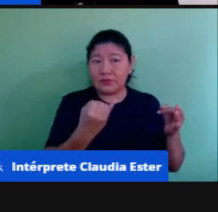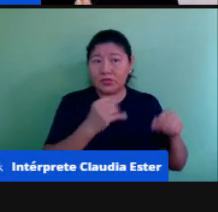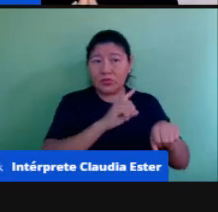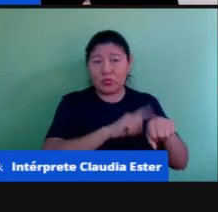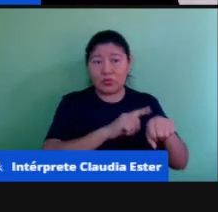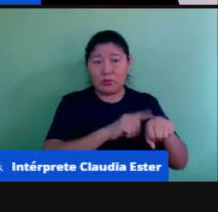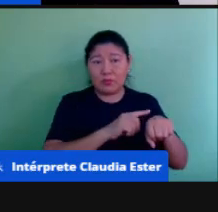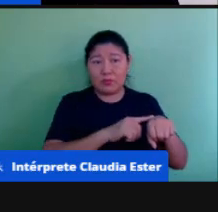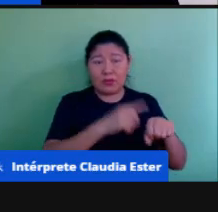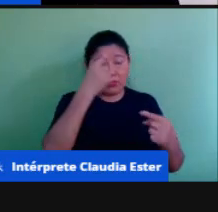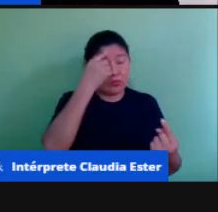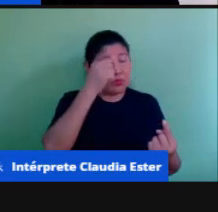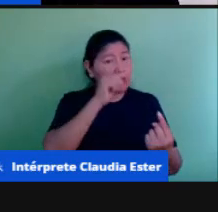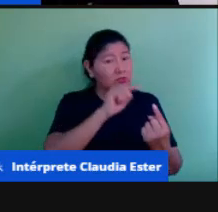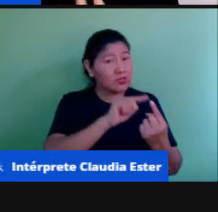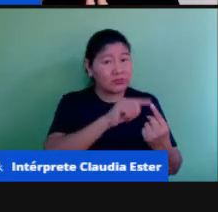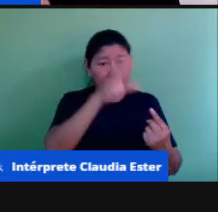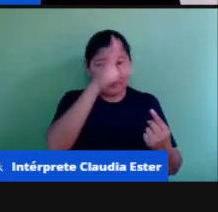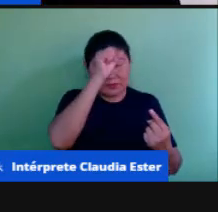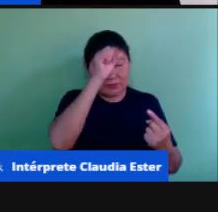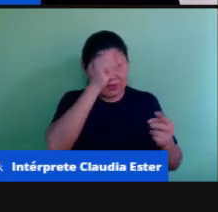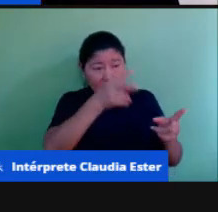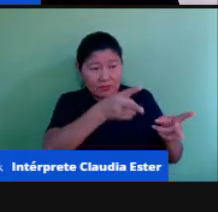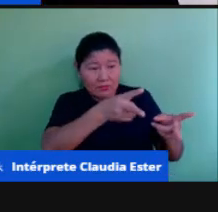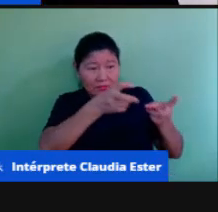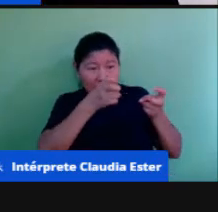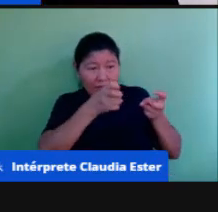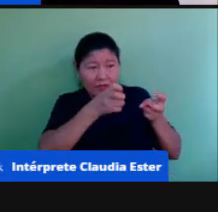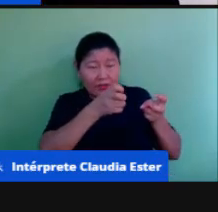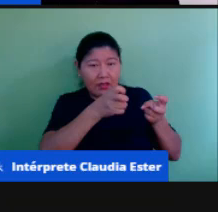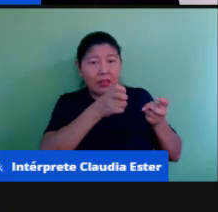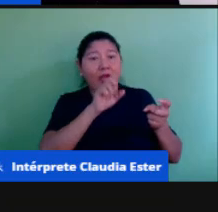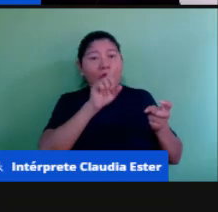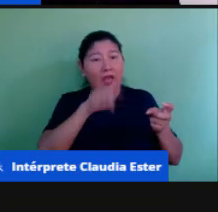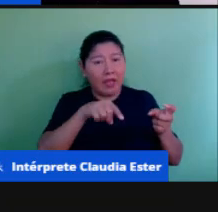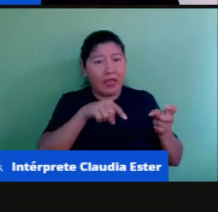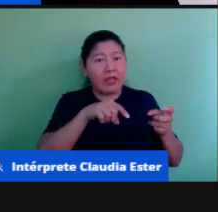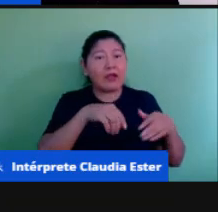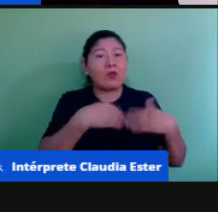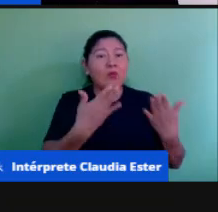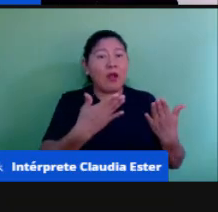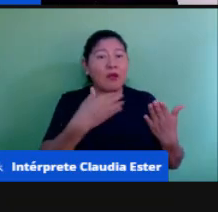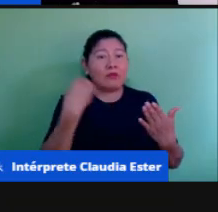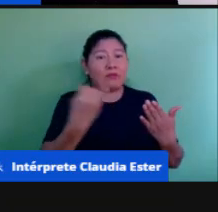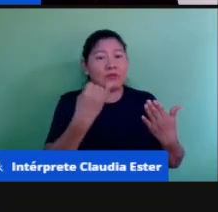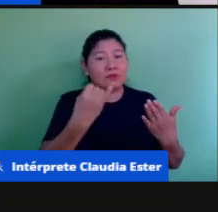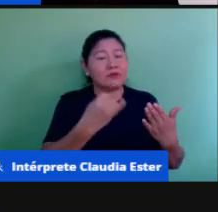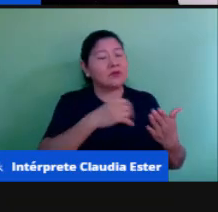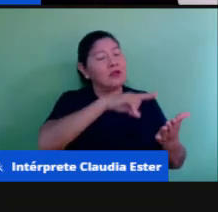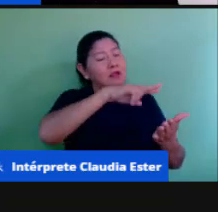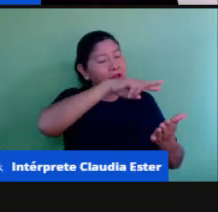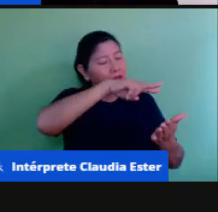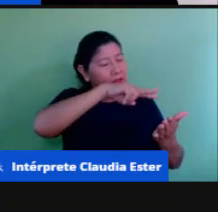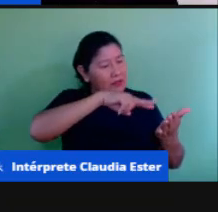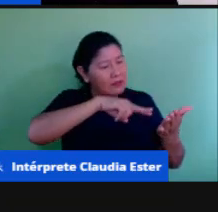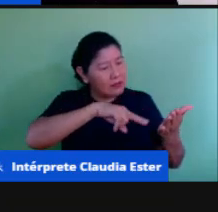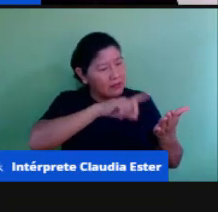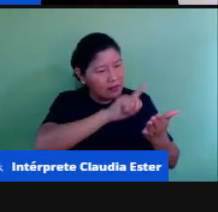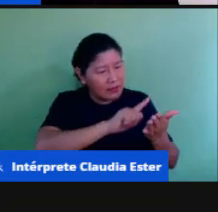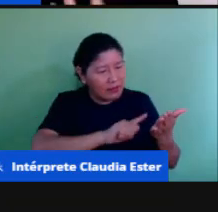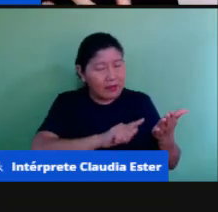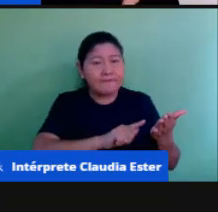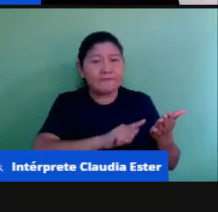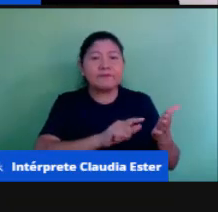aluno aprenda, né, a ler e a escrever. E tudo isso são passos lentos nesse